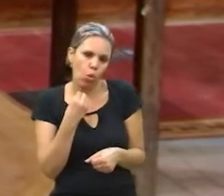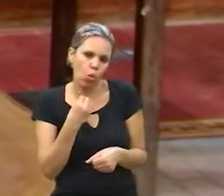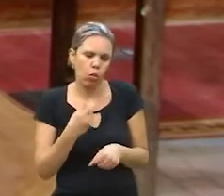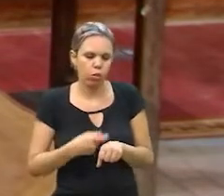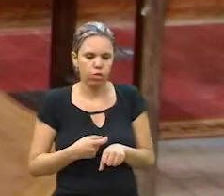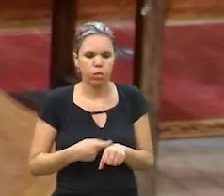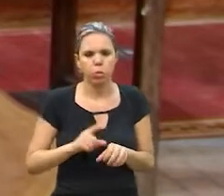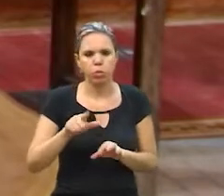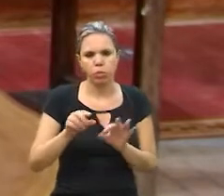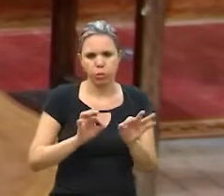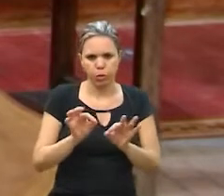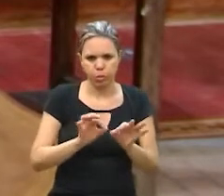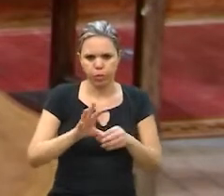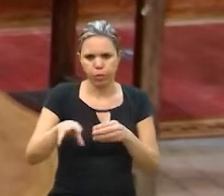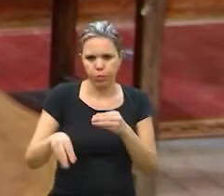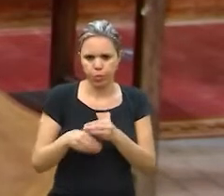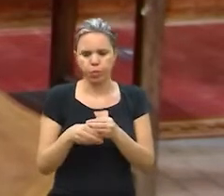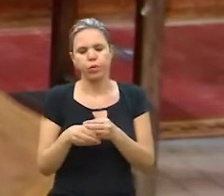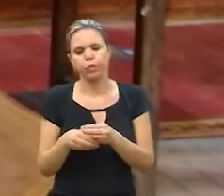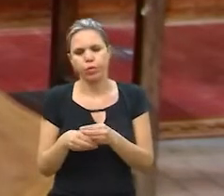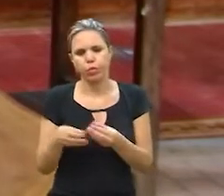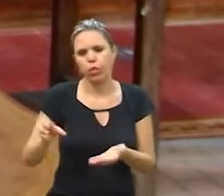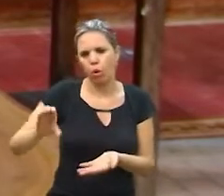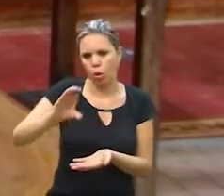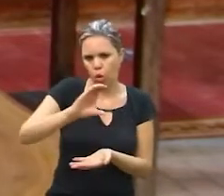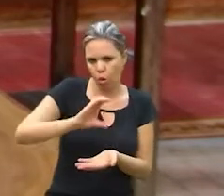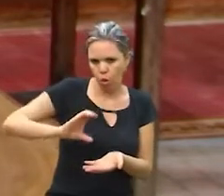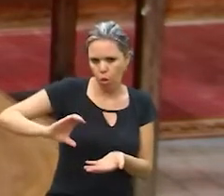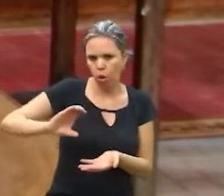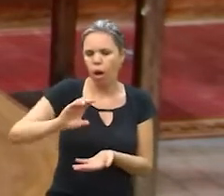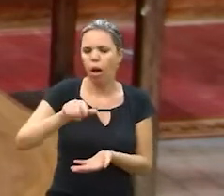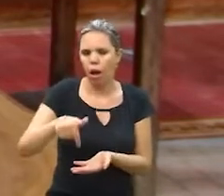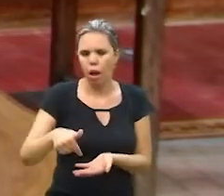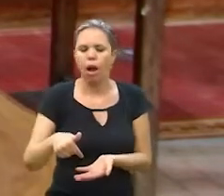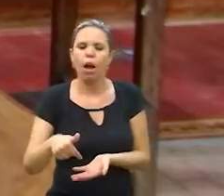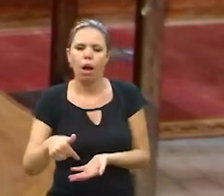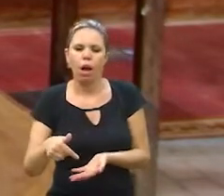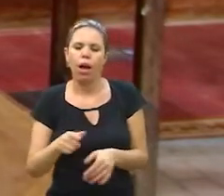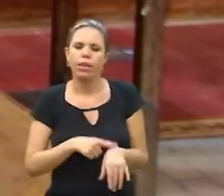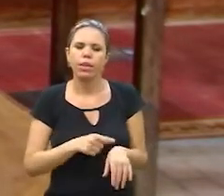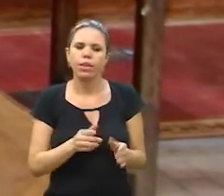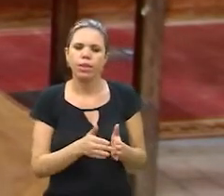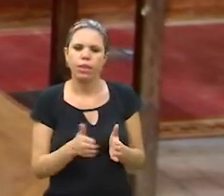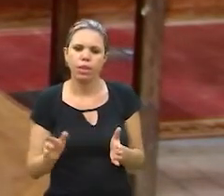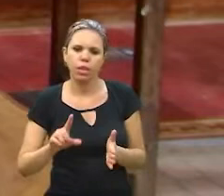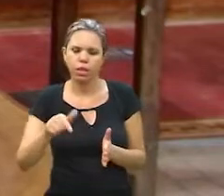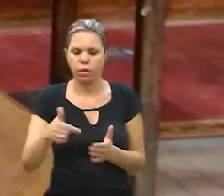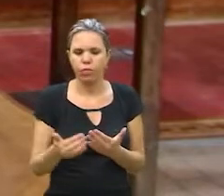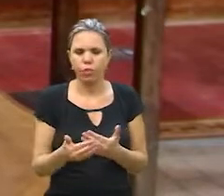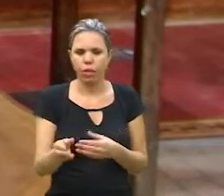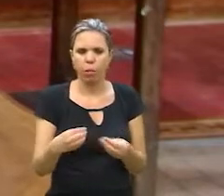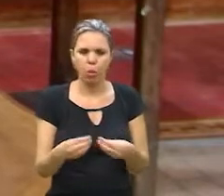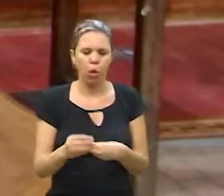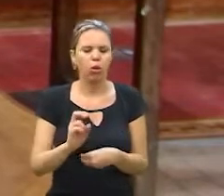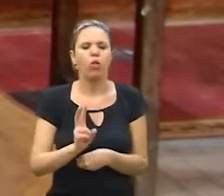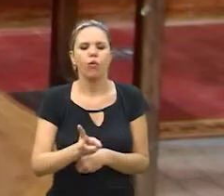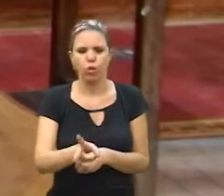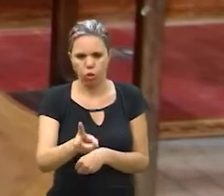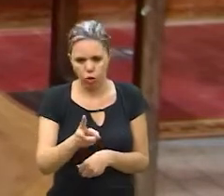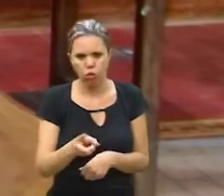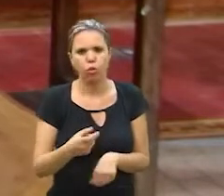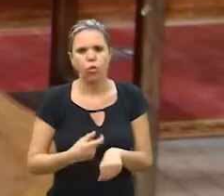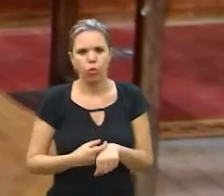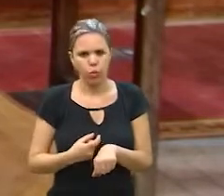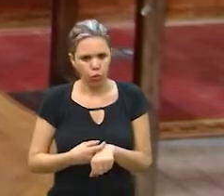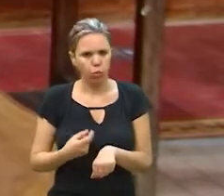preparo dele, vai acrescentar mais o caldo, né? Nesse estágio, ele vai passar do ponto ou ele vai continuar al dente? Ele vai continuar